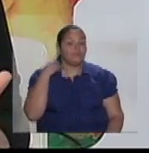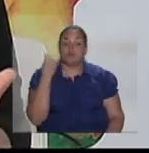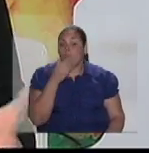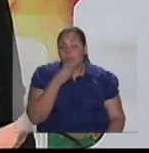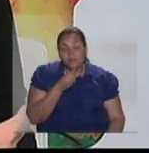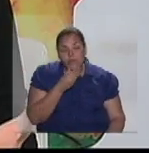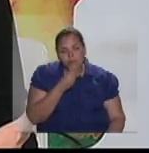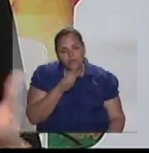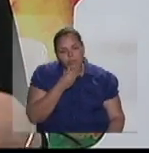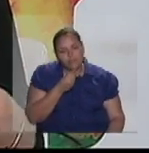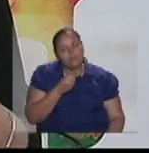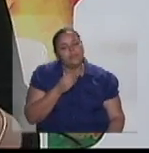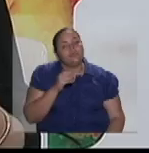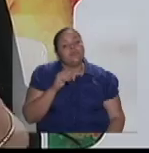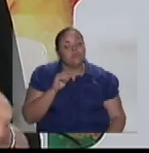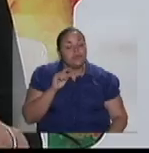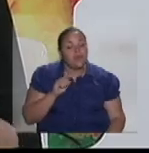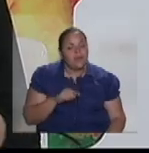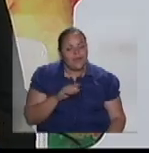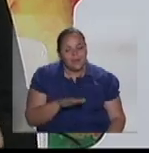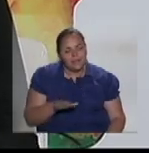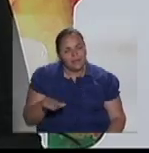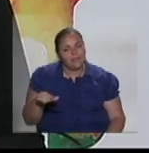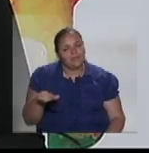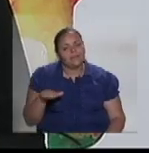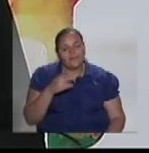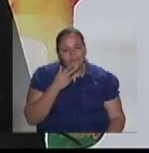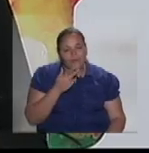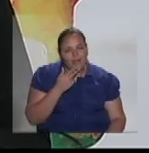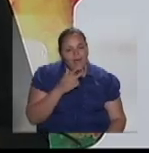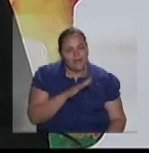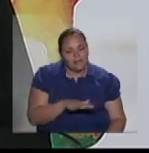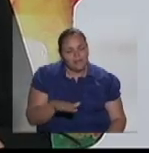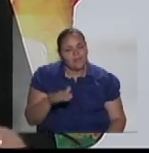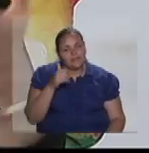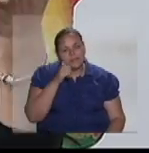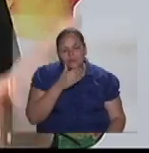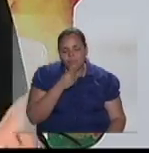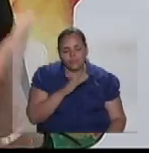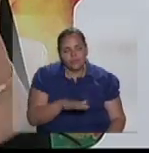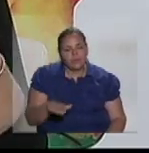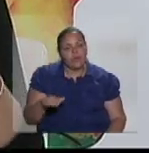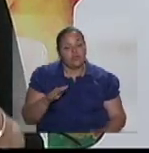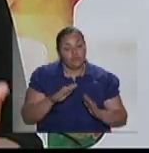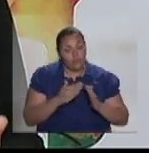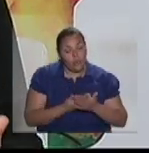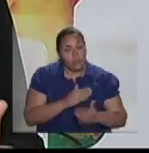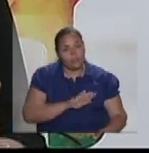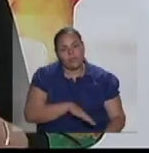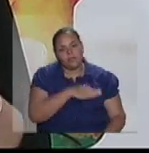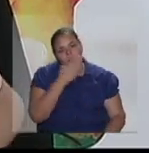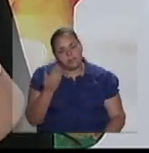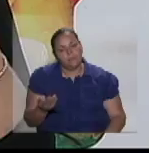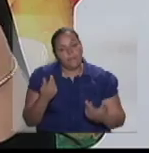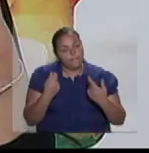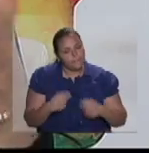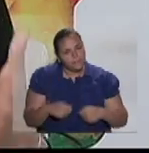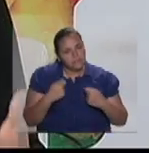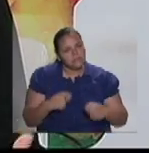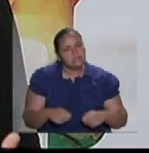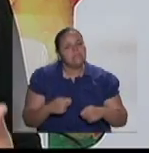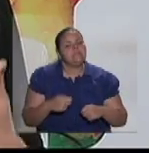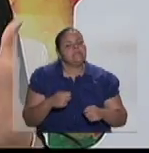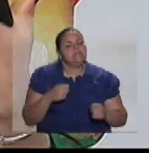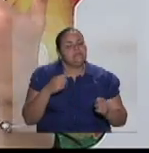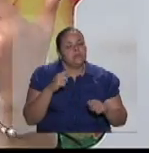Esses meninos hoje em dia, isso aí é uma coisa que se fala há muito tempo, né? Mesmo em escolas em tempo integral, você tem que ter uma